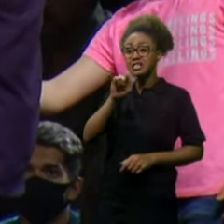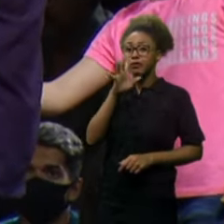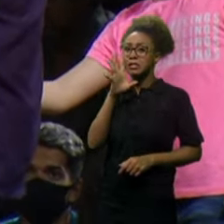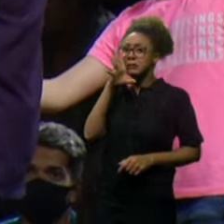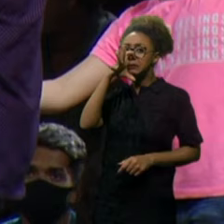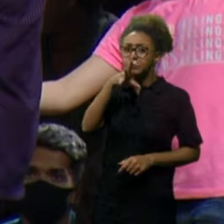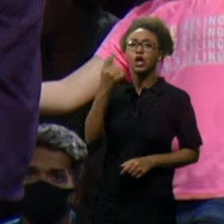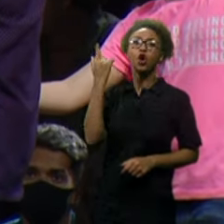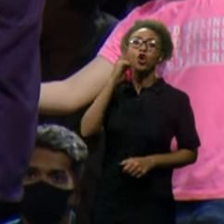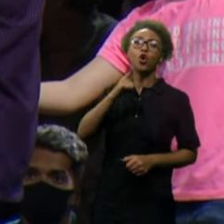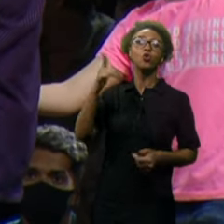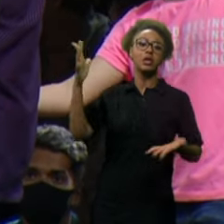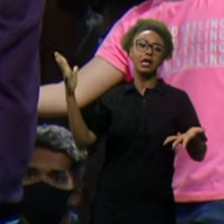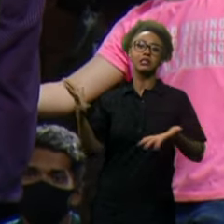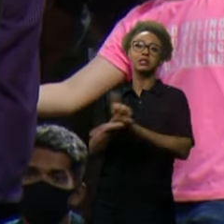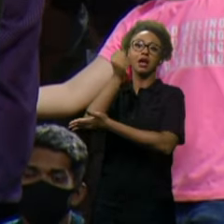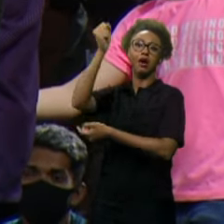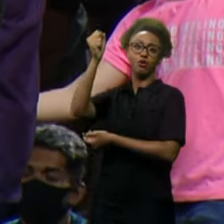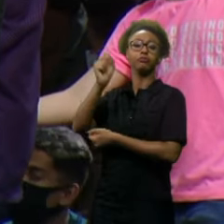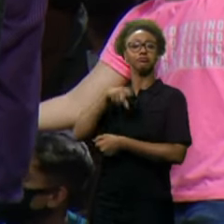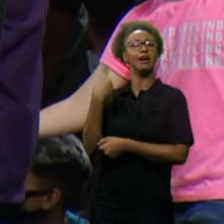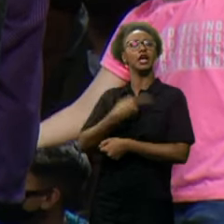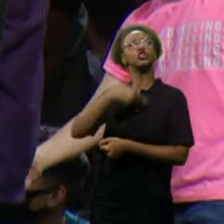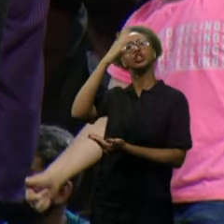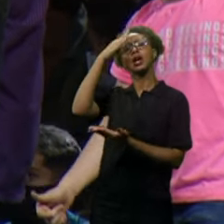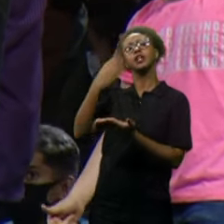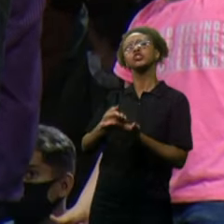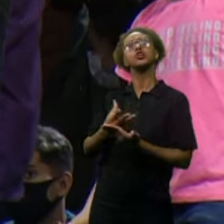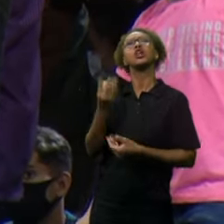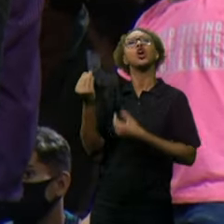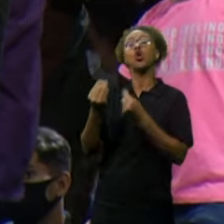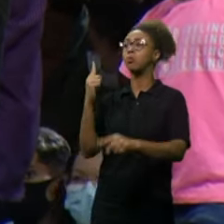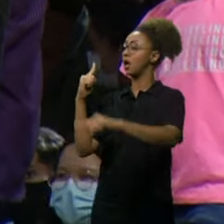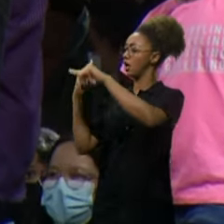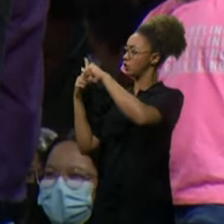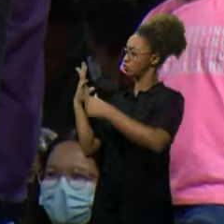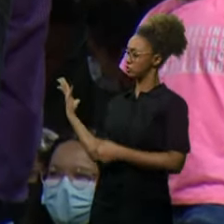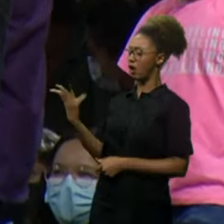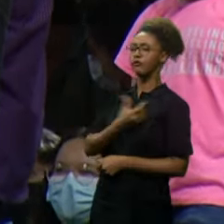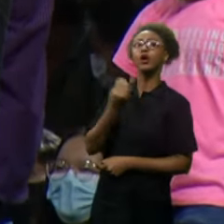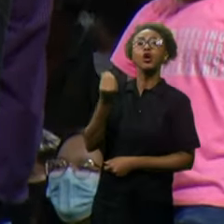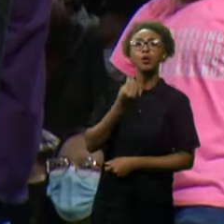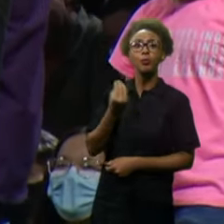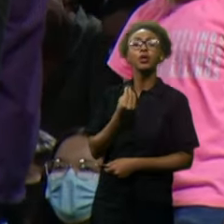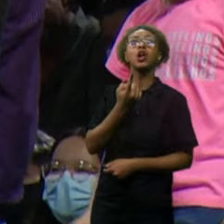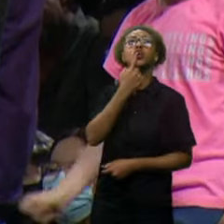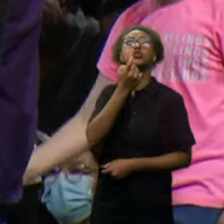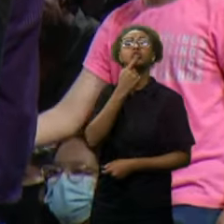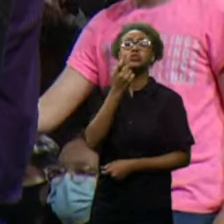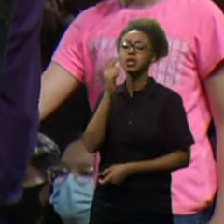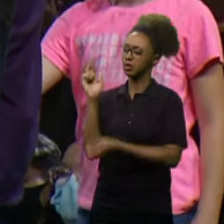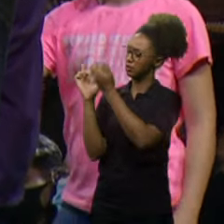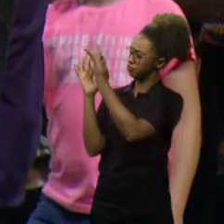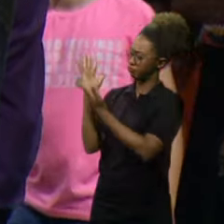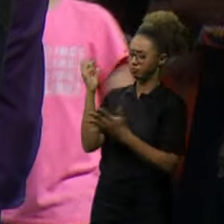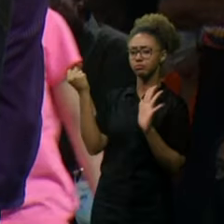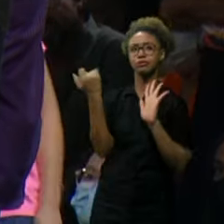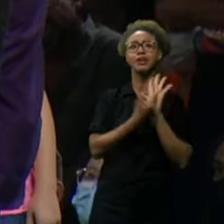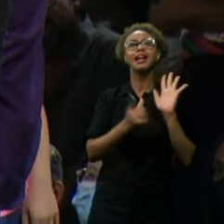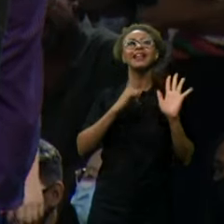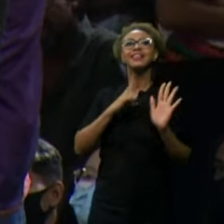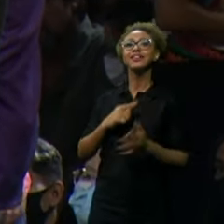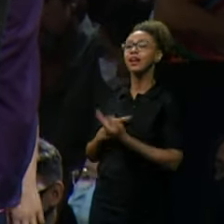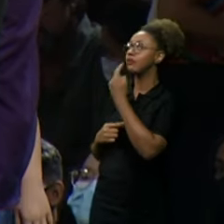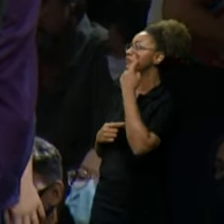então Nós cremos na salvação através da cruz onde Jesus derramou Seu Precioso Sangue aqui estão os